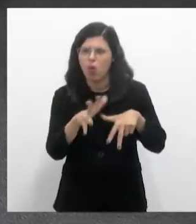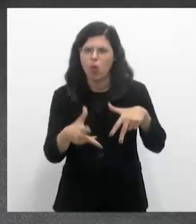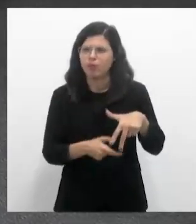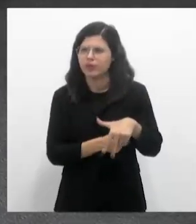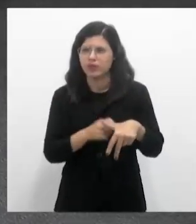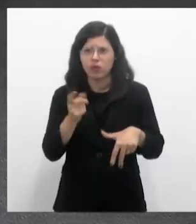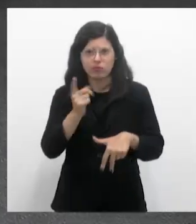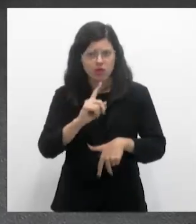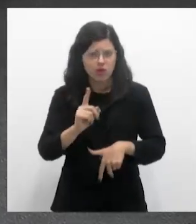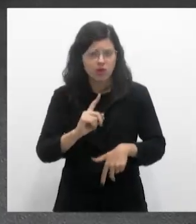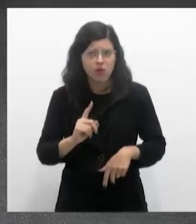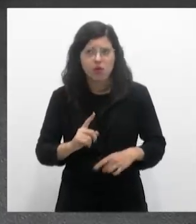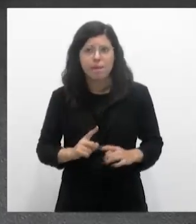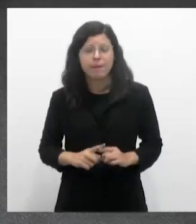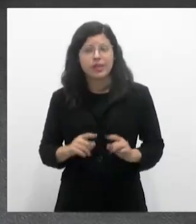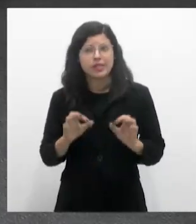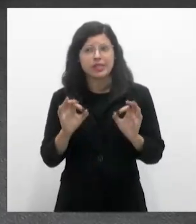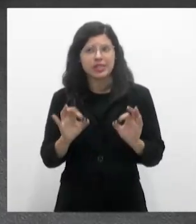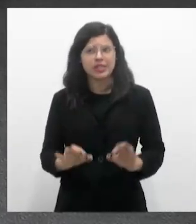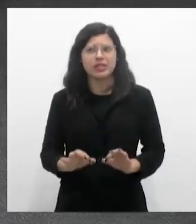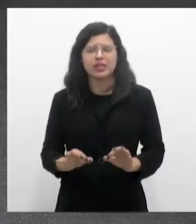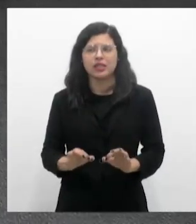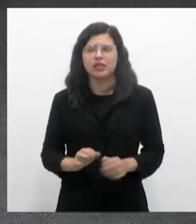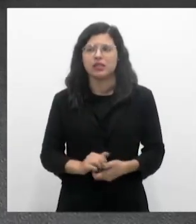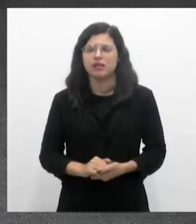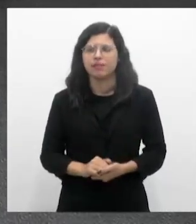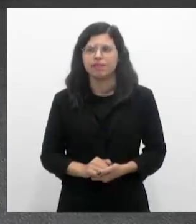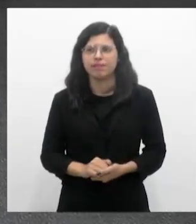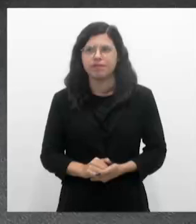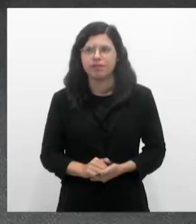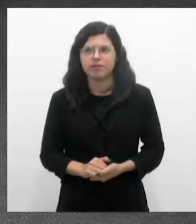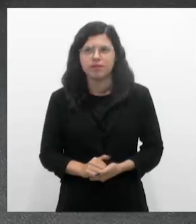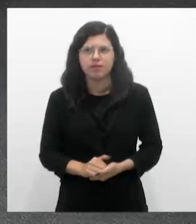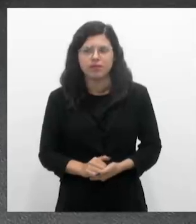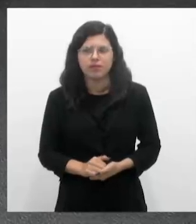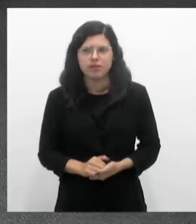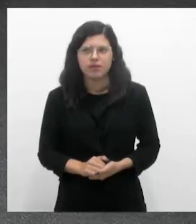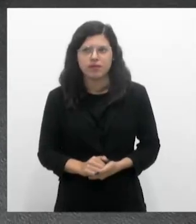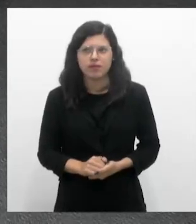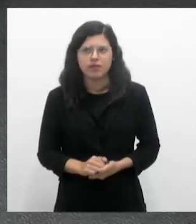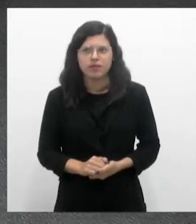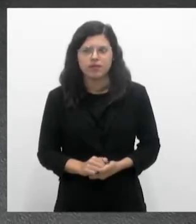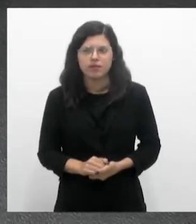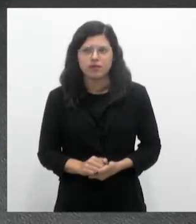o que a gente tem a convicção é de que ele não comeu